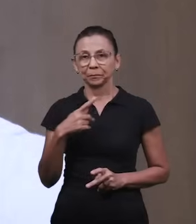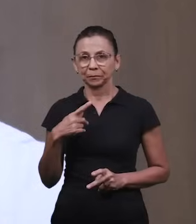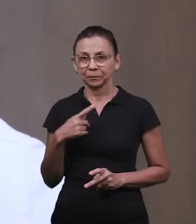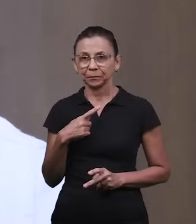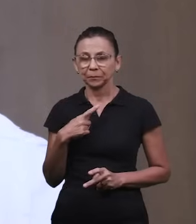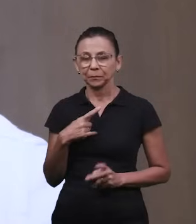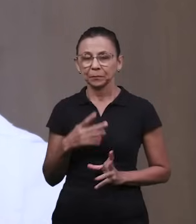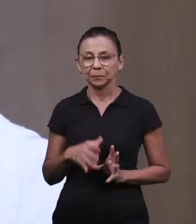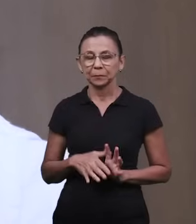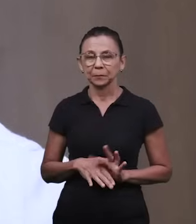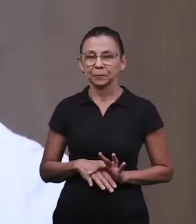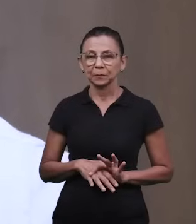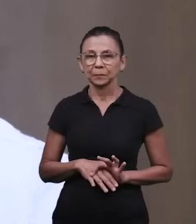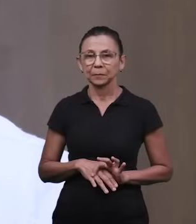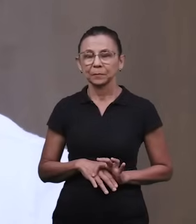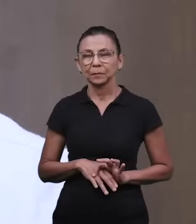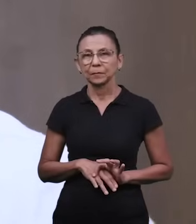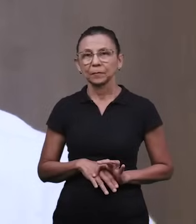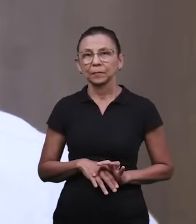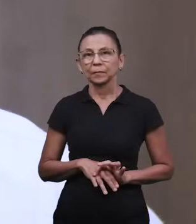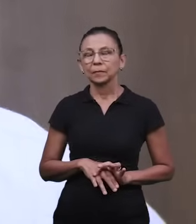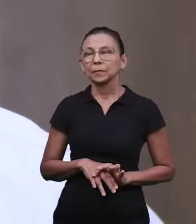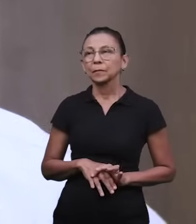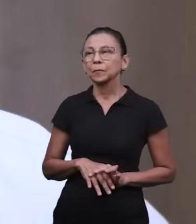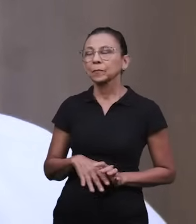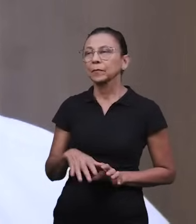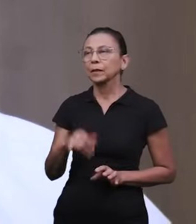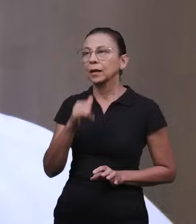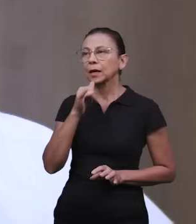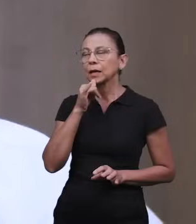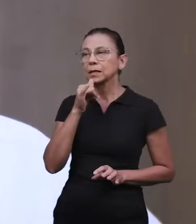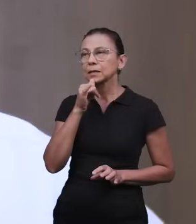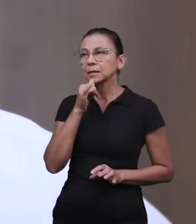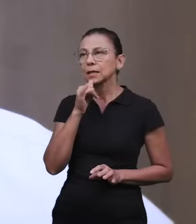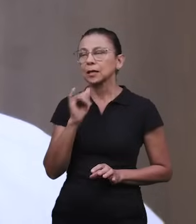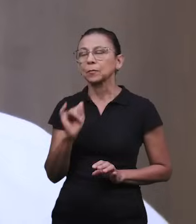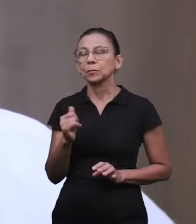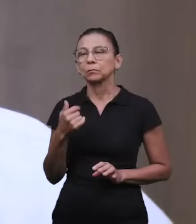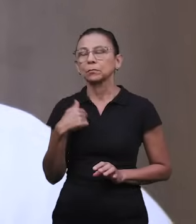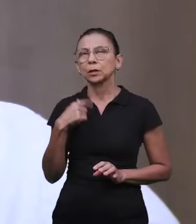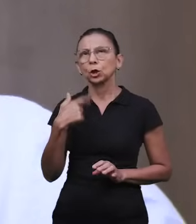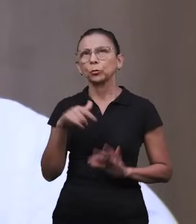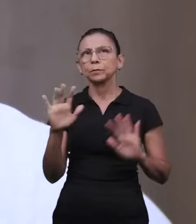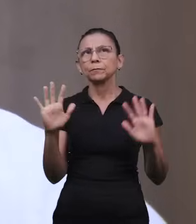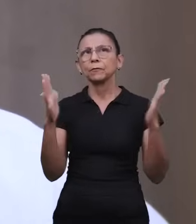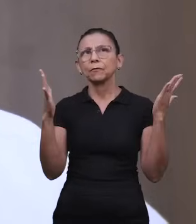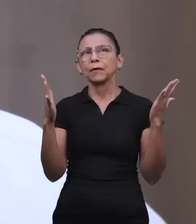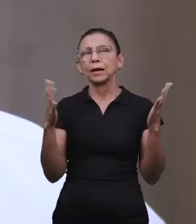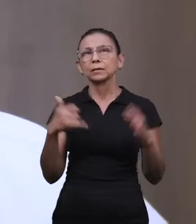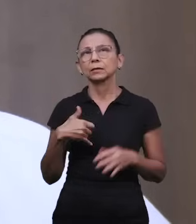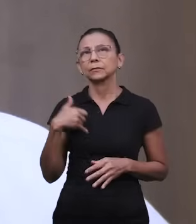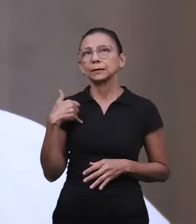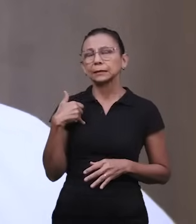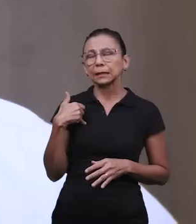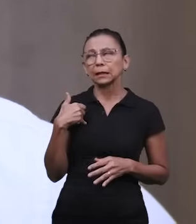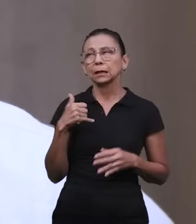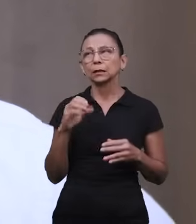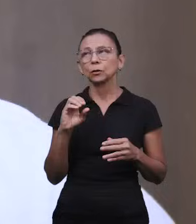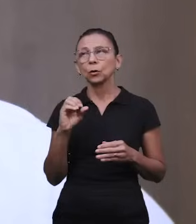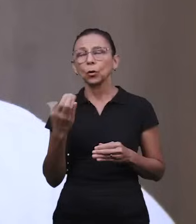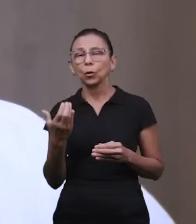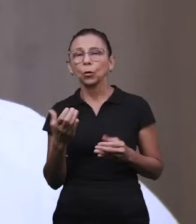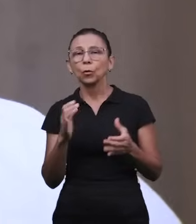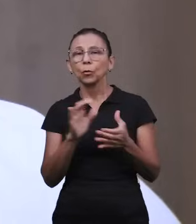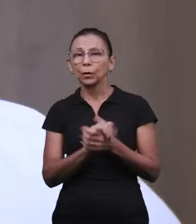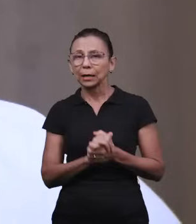deve proceder com os convites que são feitos para a gente? Por exemplo, vai ter um casamento ou uma festa de aniversário em um